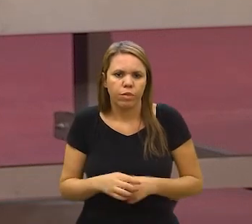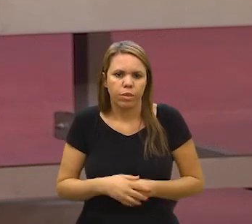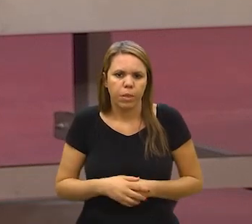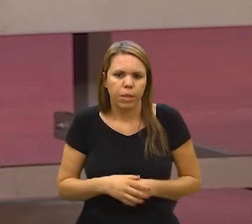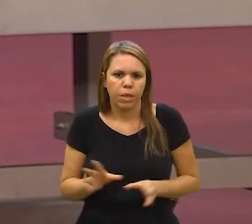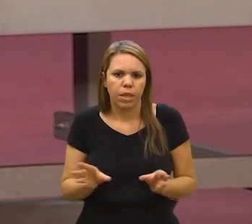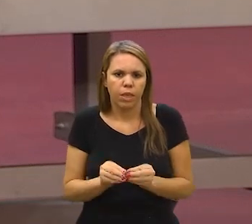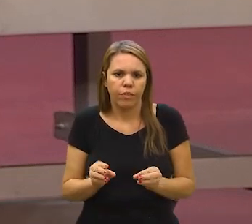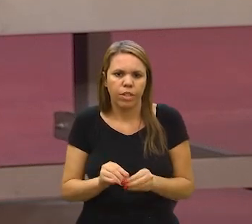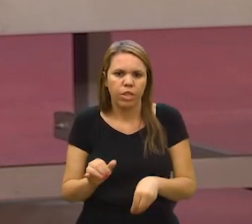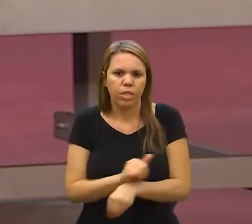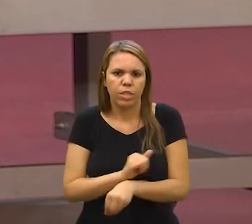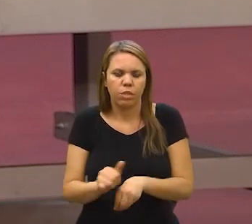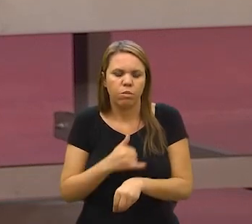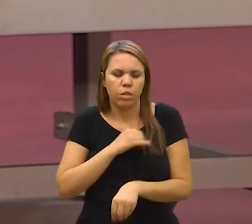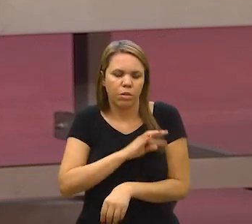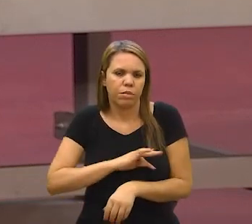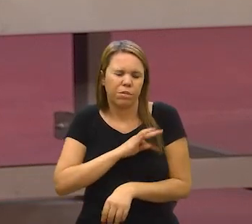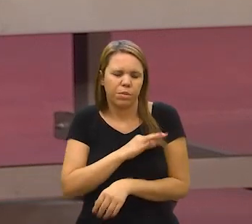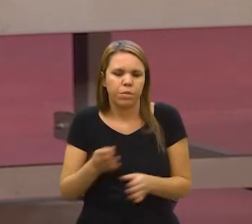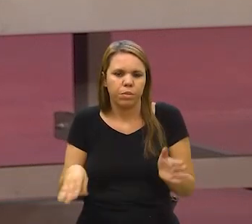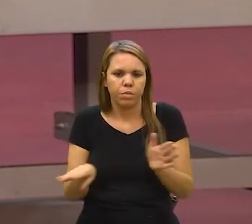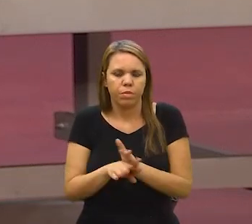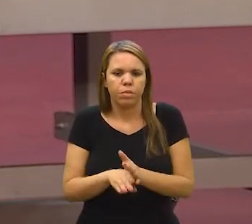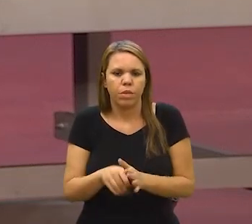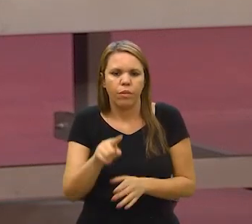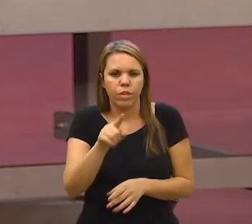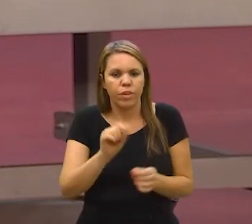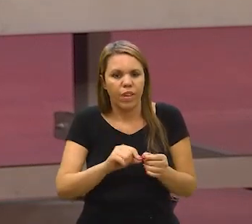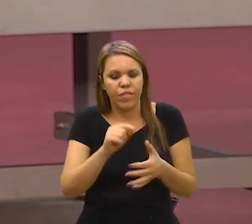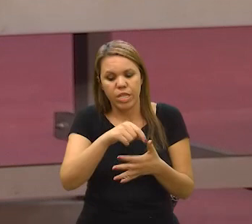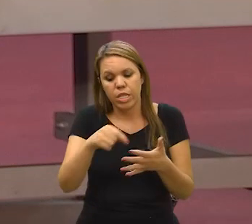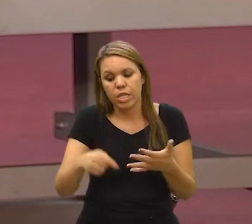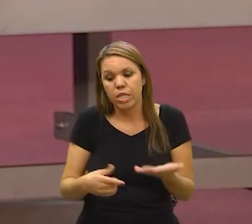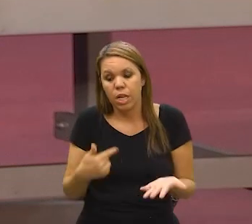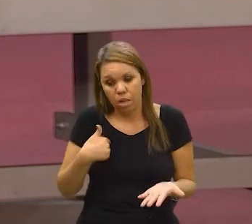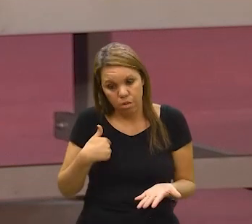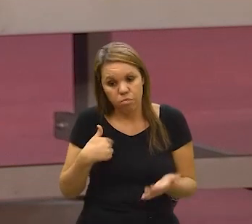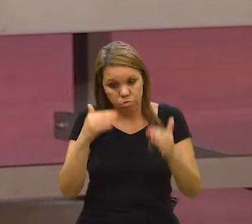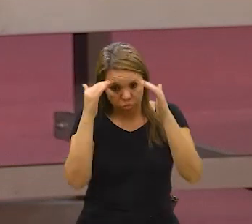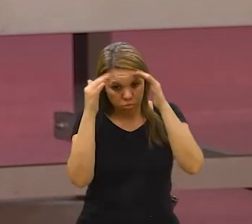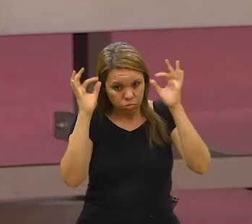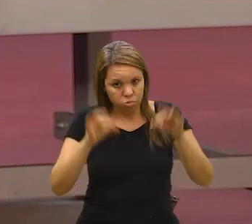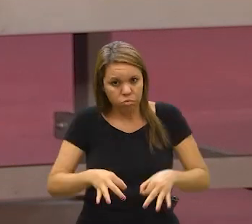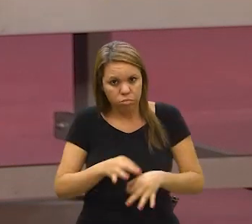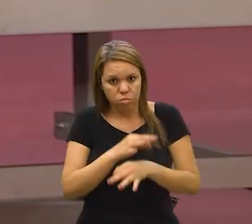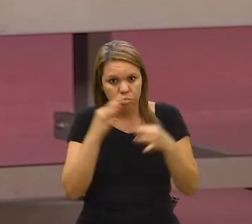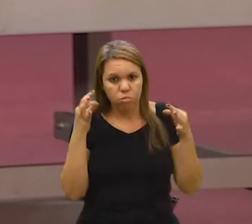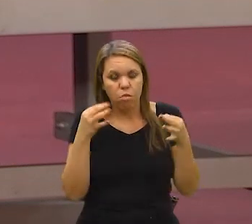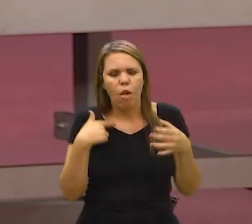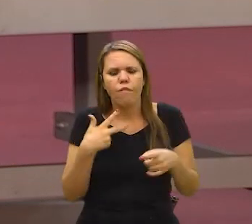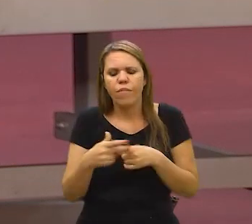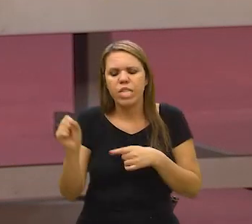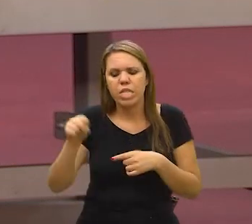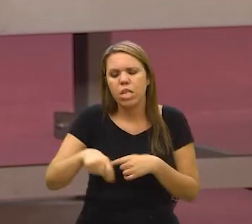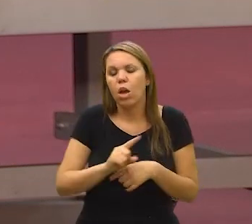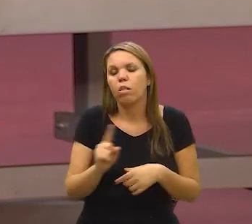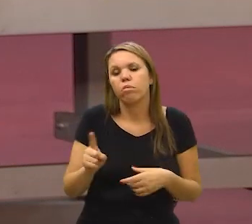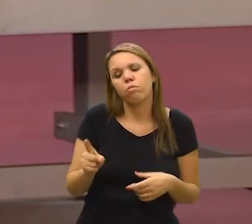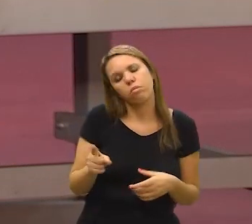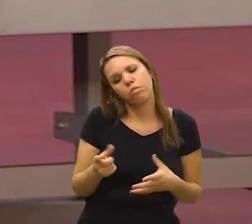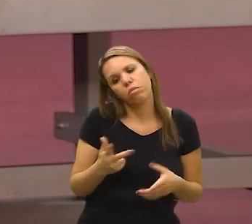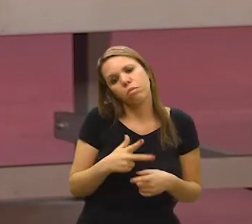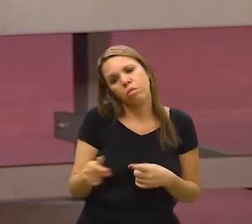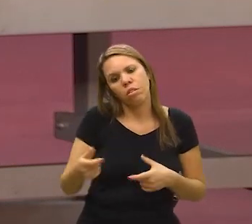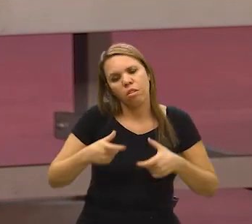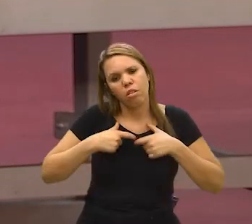possível. É eu definir uma estratégia aqui com o meu técnico e chegar lá e falar assim, olha, você vai executar isso. E executar bem. Tá. Se eu vou vencer ou não, se eu